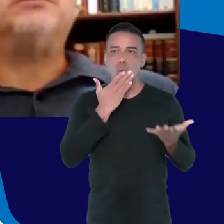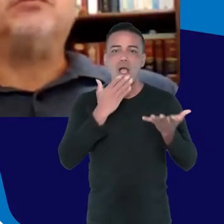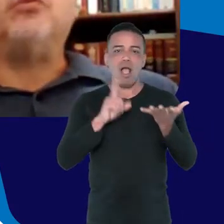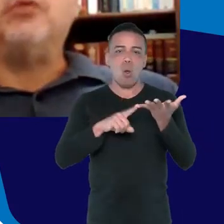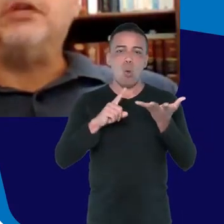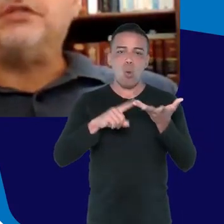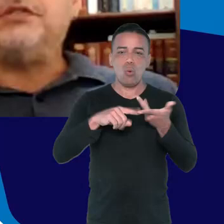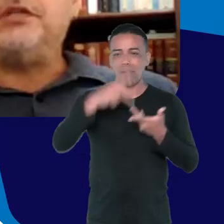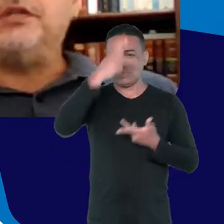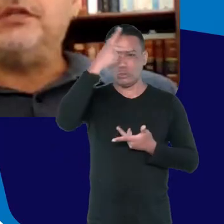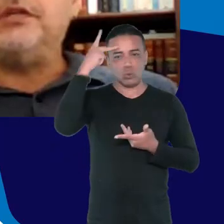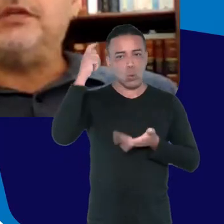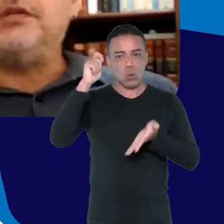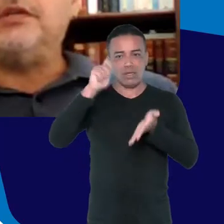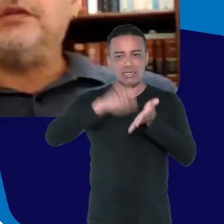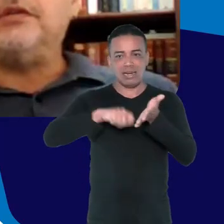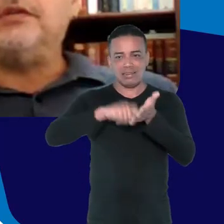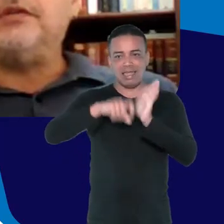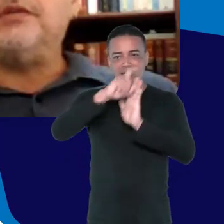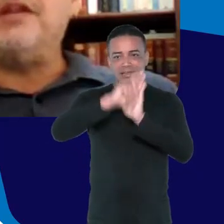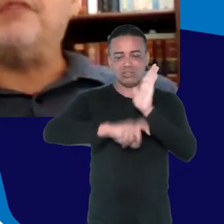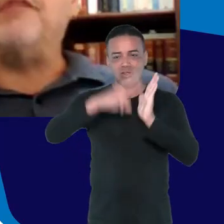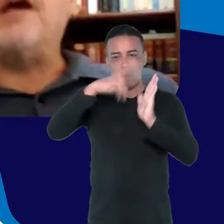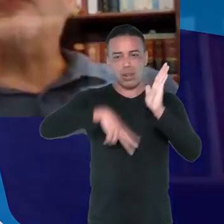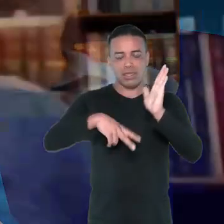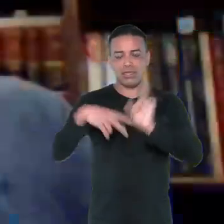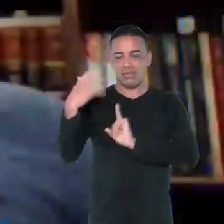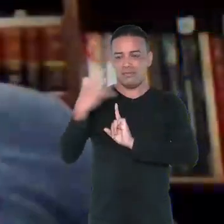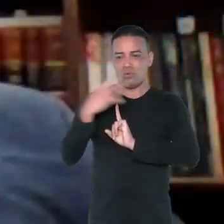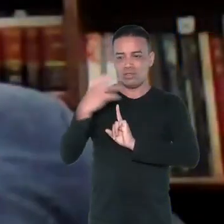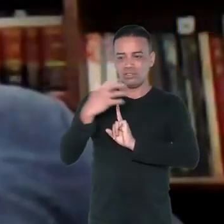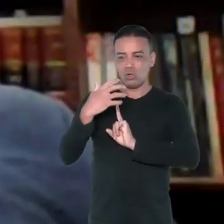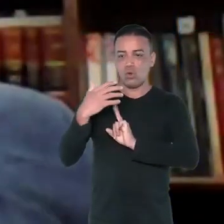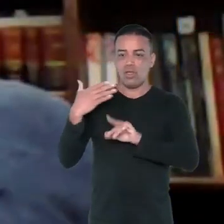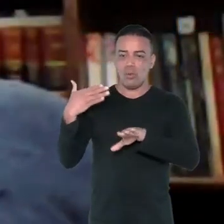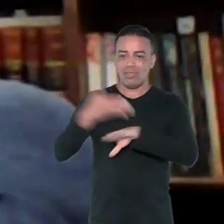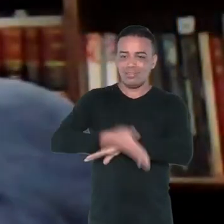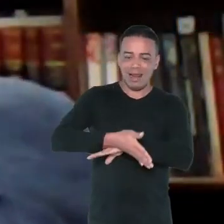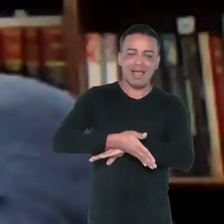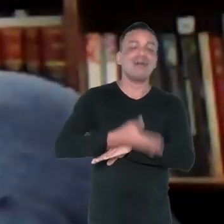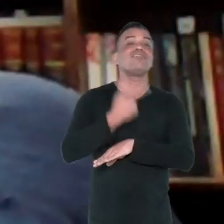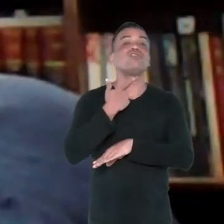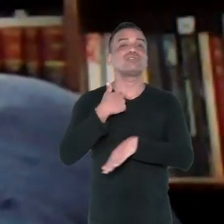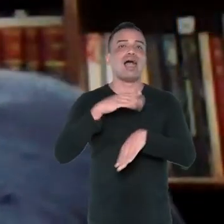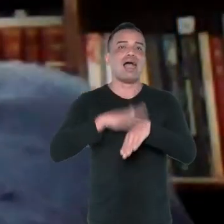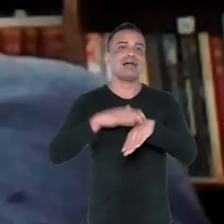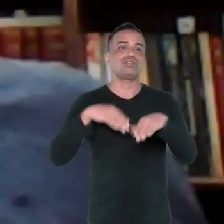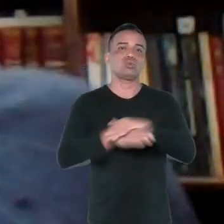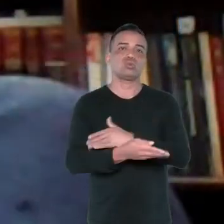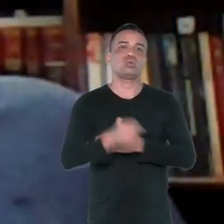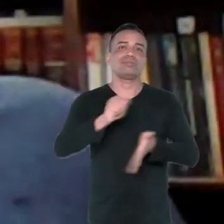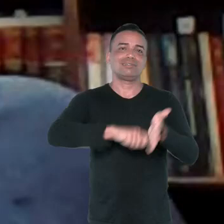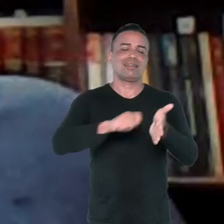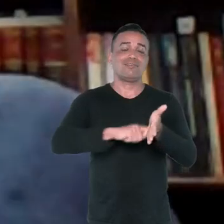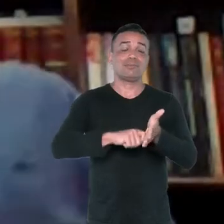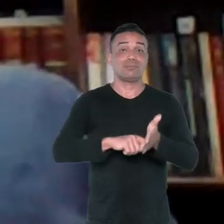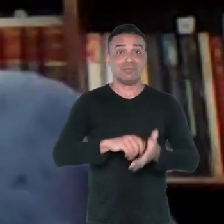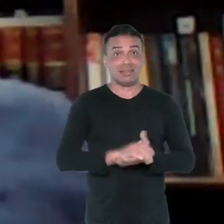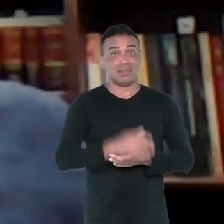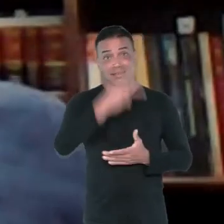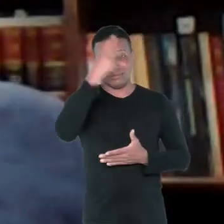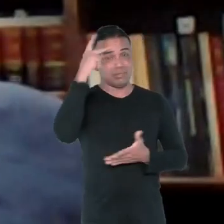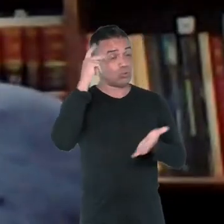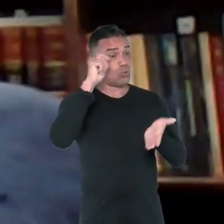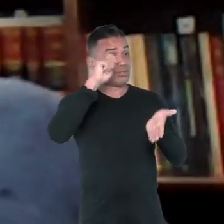os escritores que me levaram para a escrita. Porque os escritores que eu gosto, que